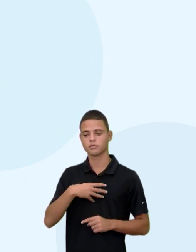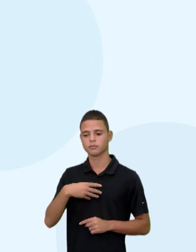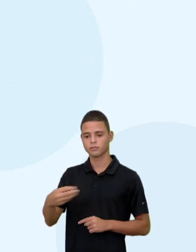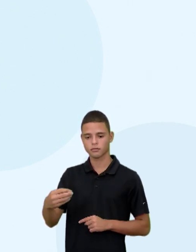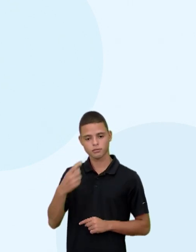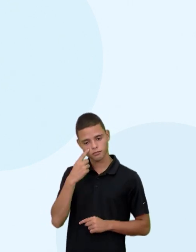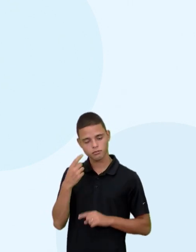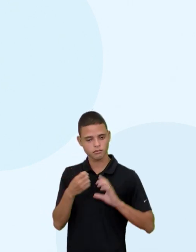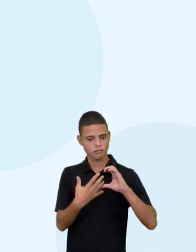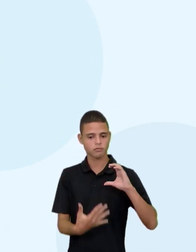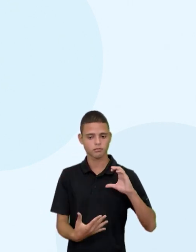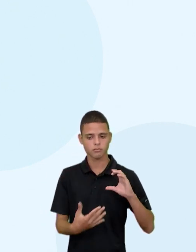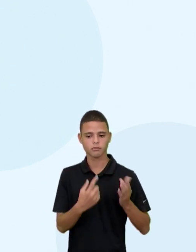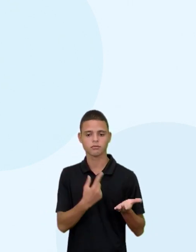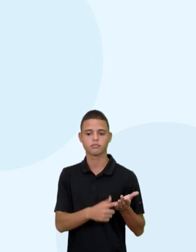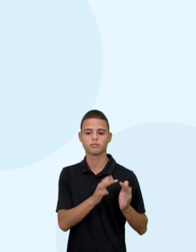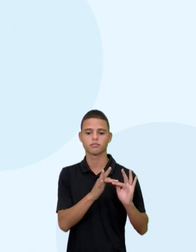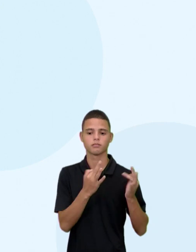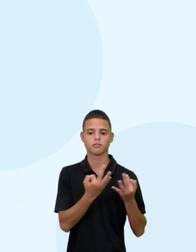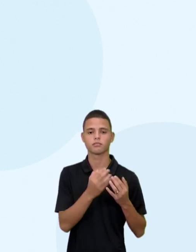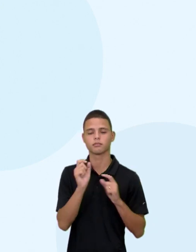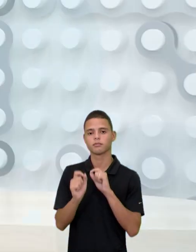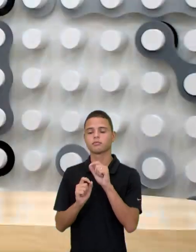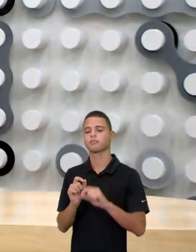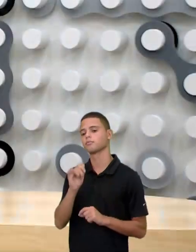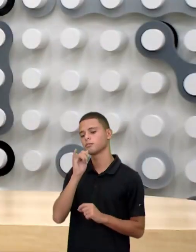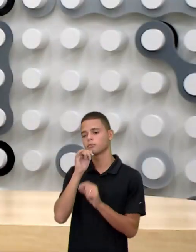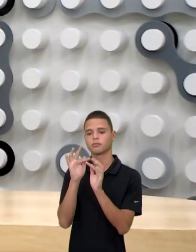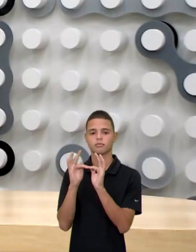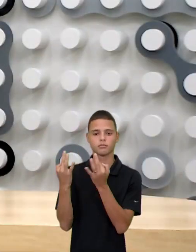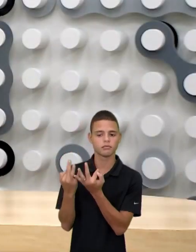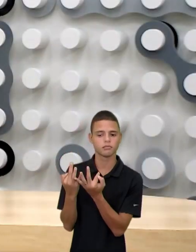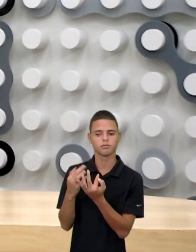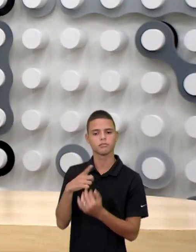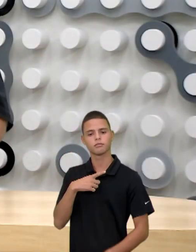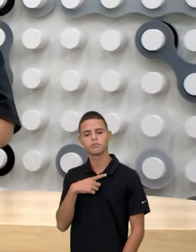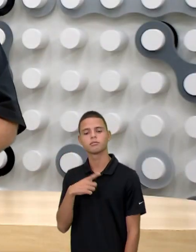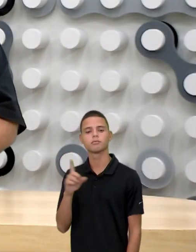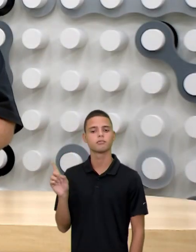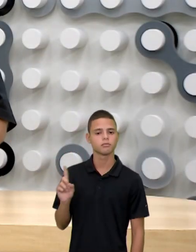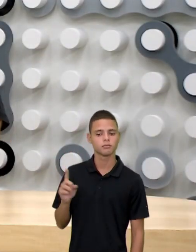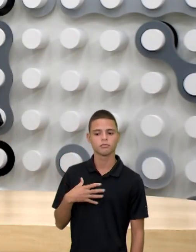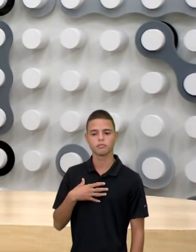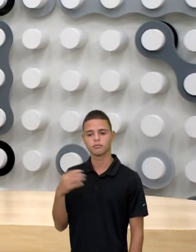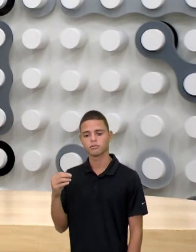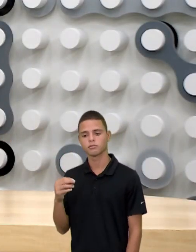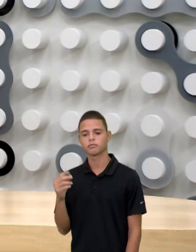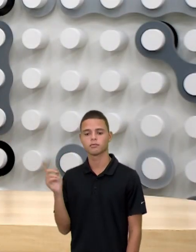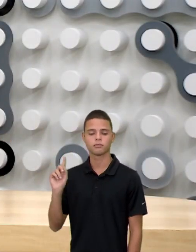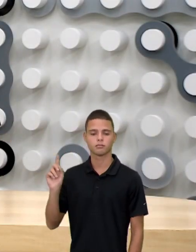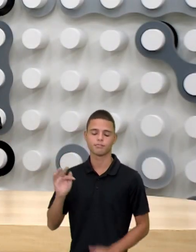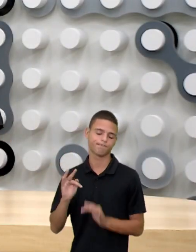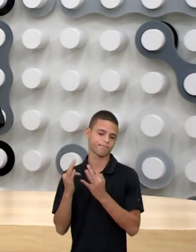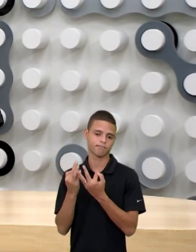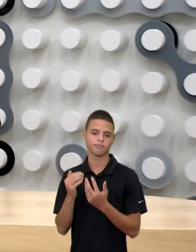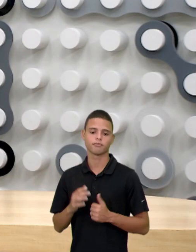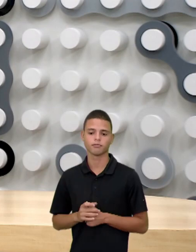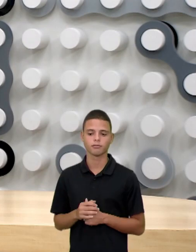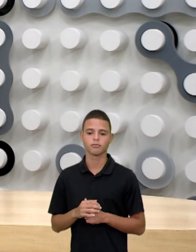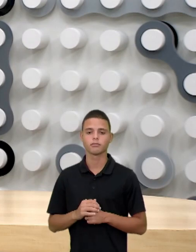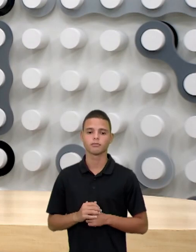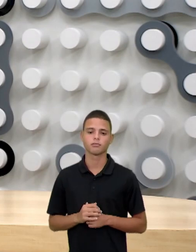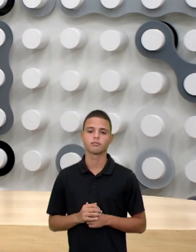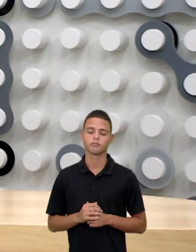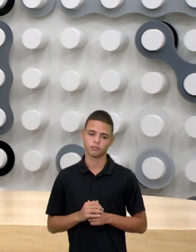arranjo familiar, que é o quê? A família, né? Se tem filho, se não tem filho e etc, tá certo? E aí, finalizando, a